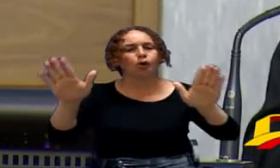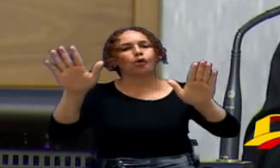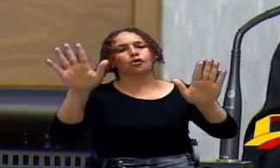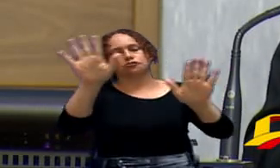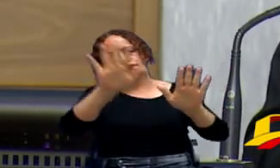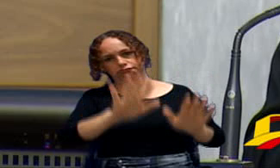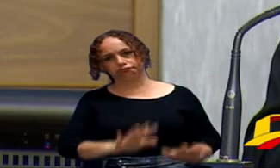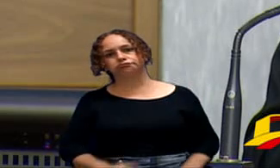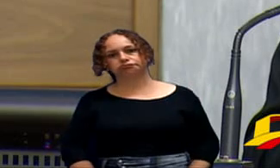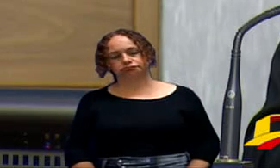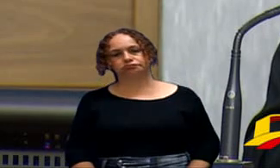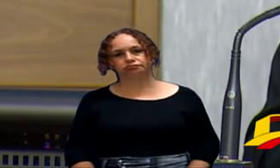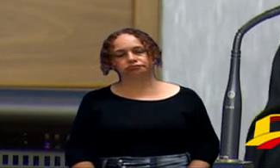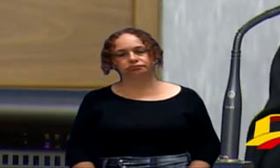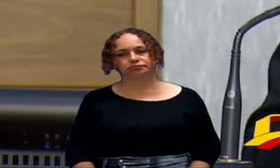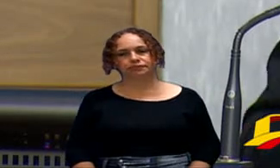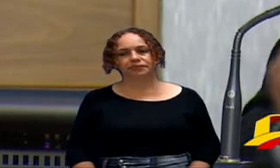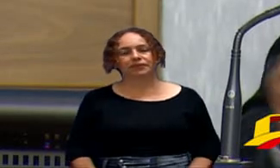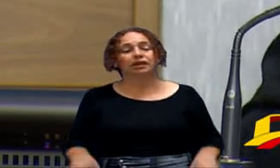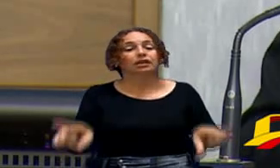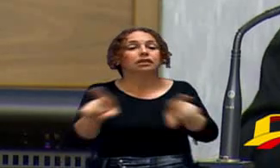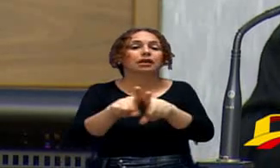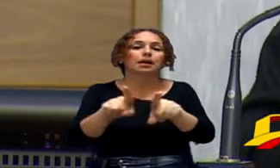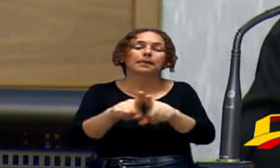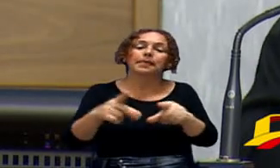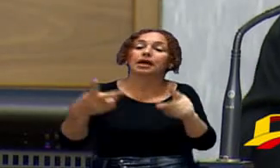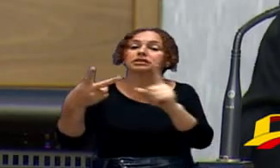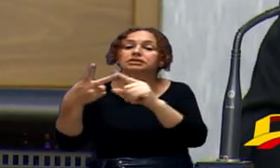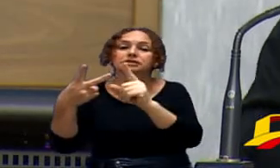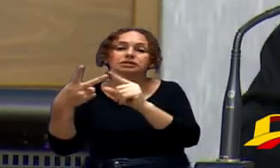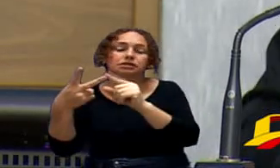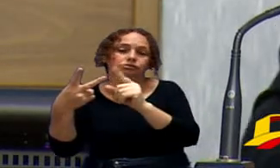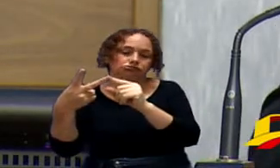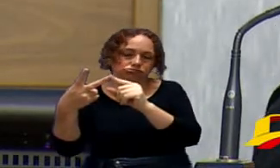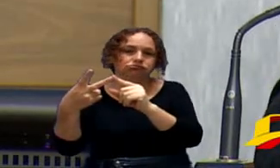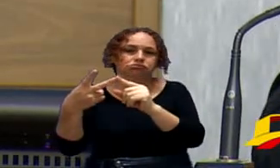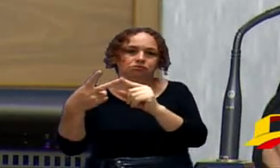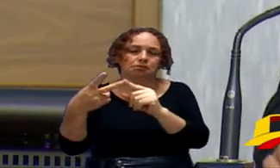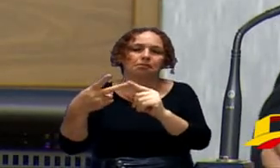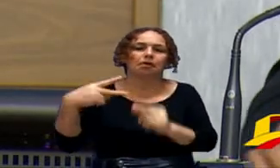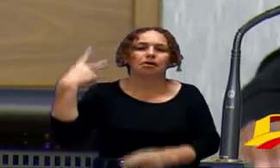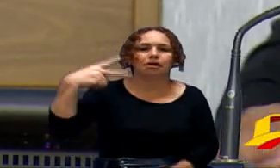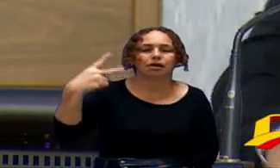e agora a segunda parte será conduzida pelo vereador Fausto Pérez.